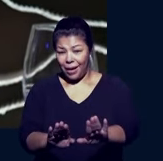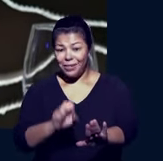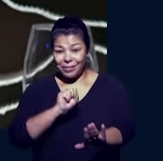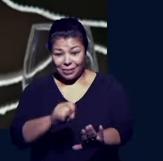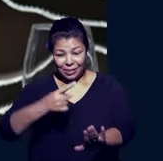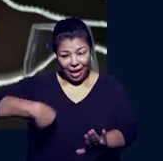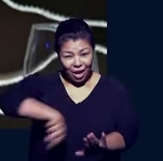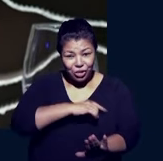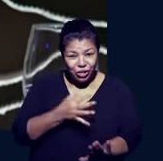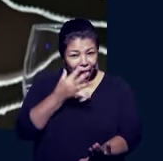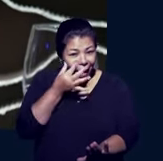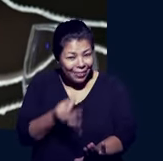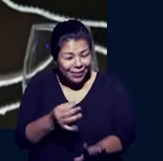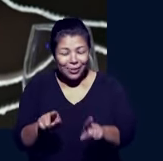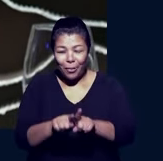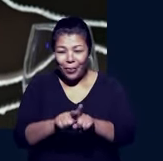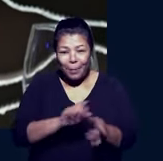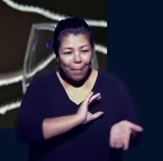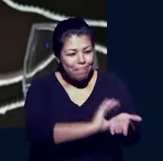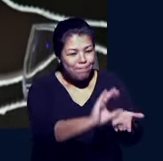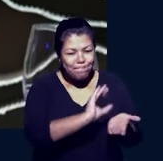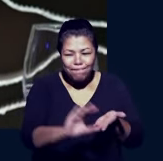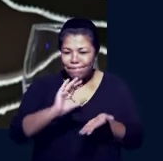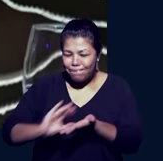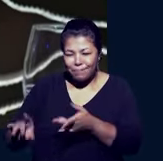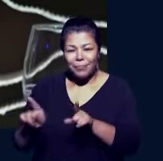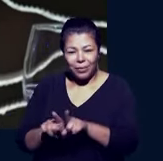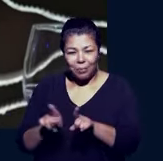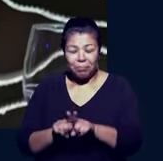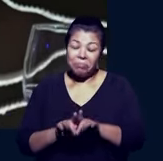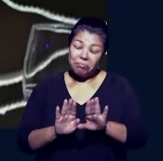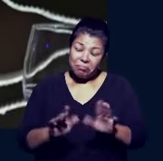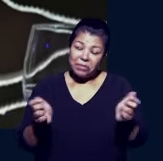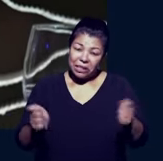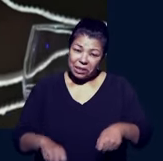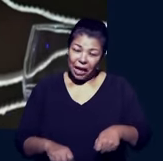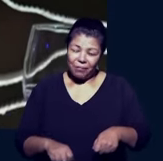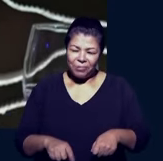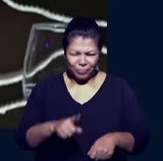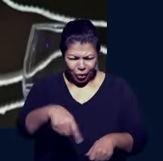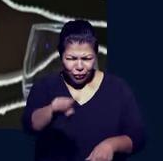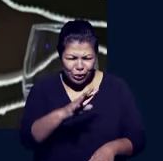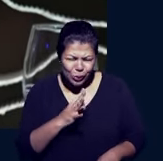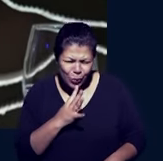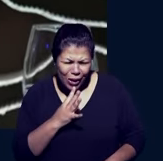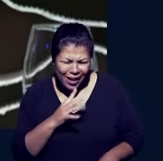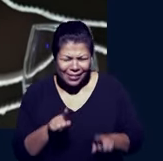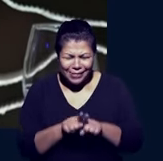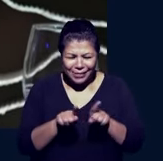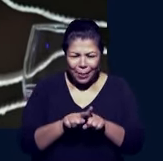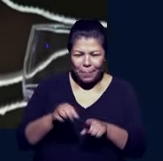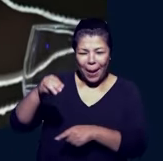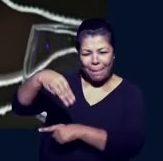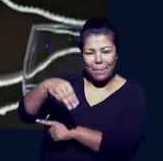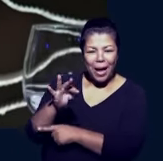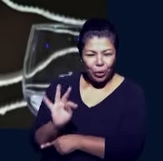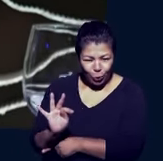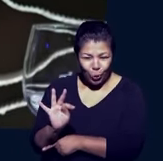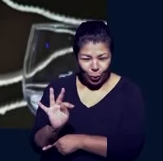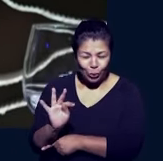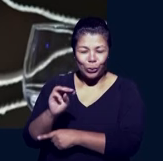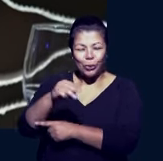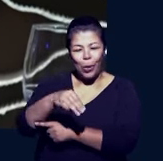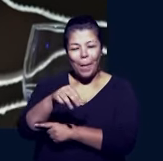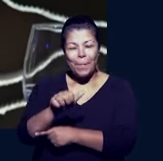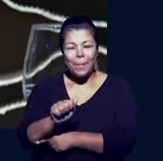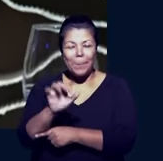mais crédito quando a gente anda no Mato Grosso que eu acho que aqui quase todo mundo conhece no centrooeste mas principalmente no